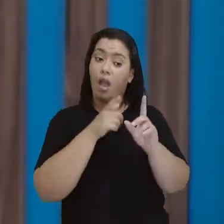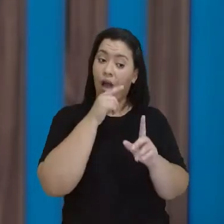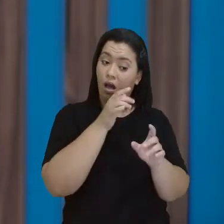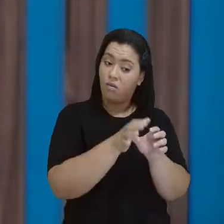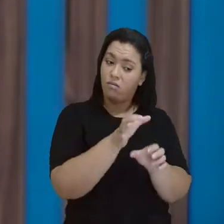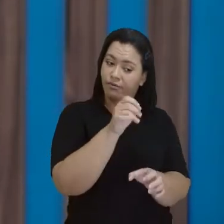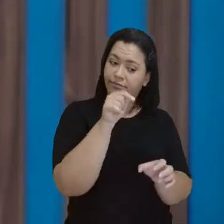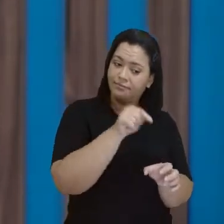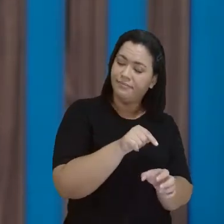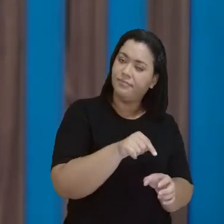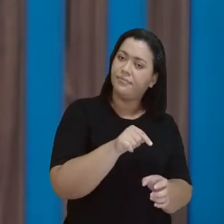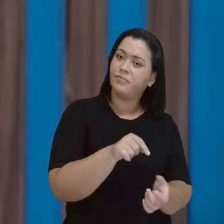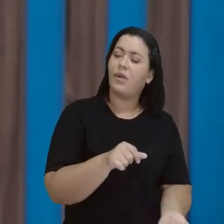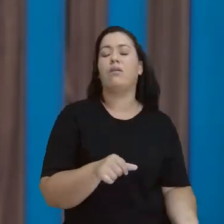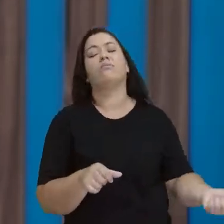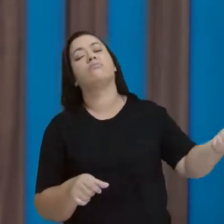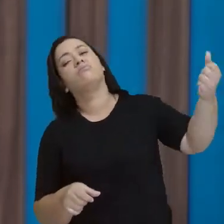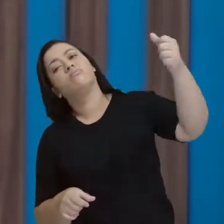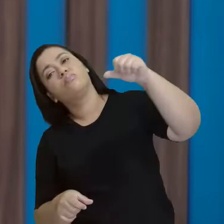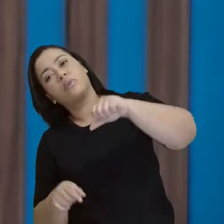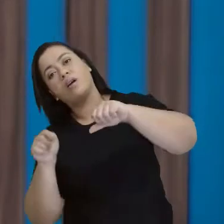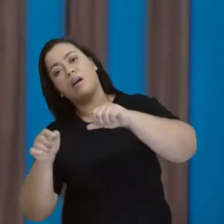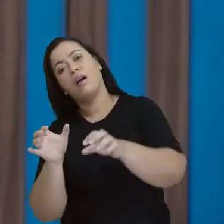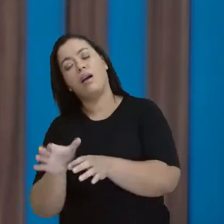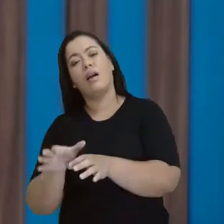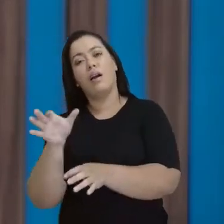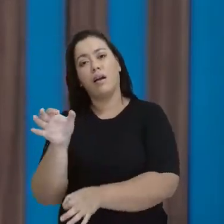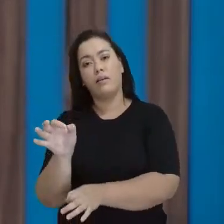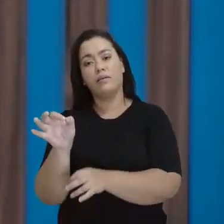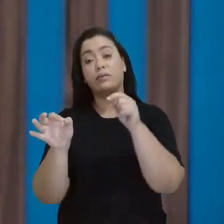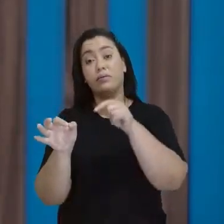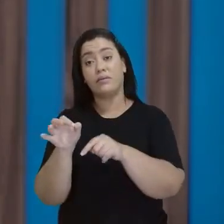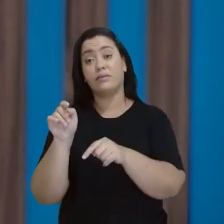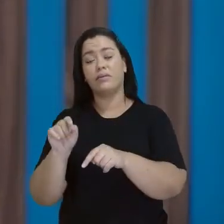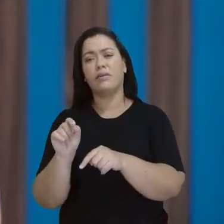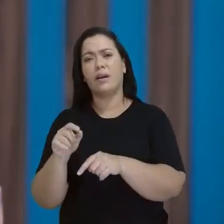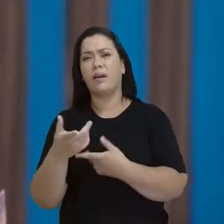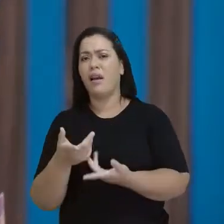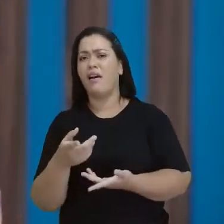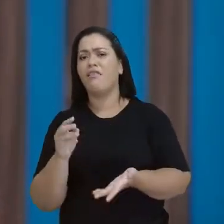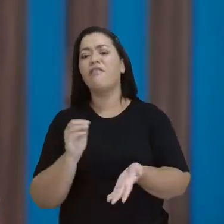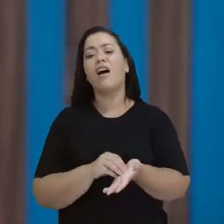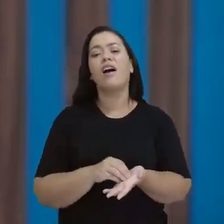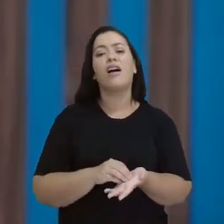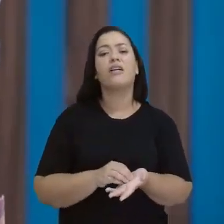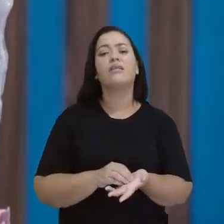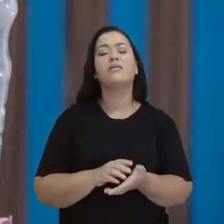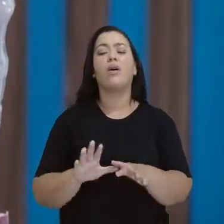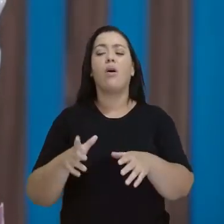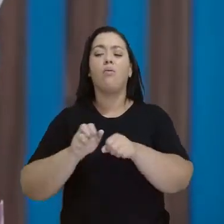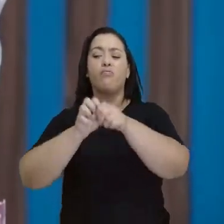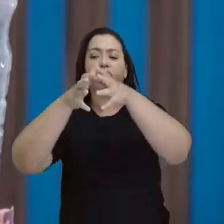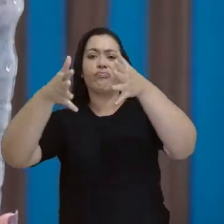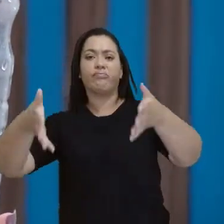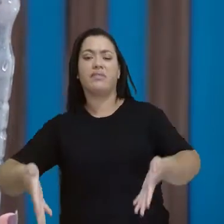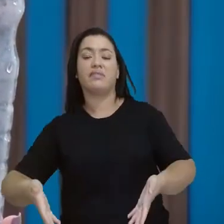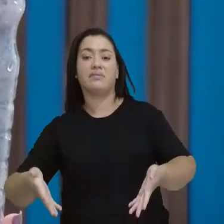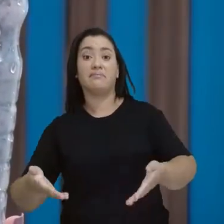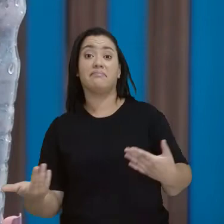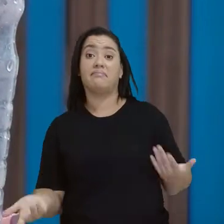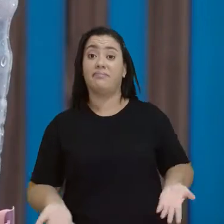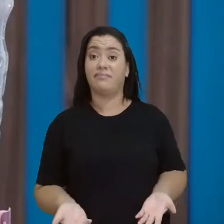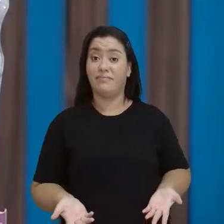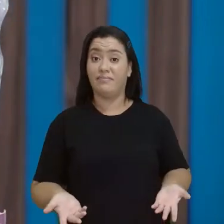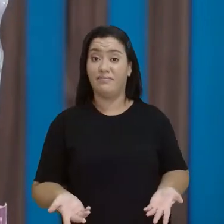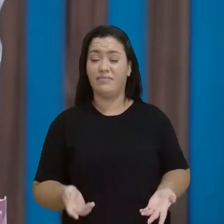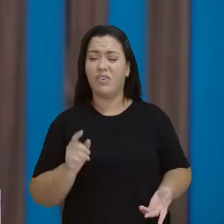daqui, quando eu despejar nessa outra garrafa, ela vai sobrar ou ela vai transbordar aqui a garrafa?